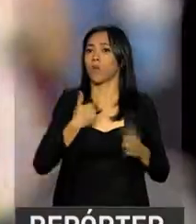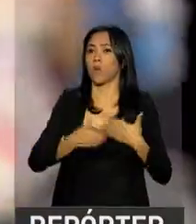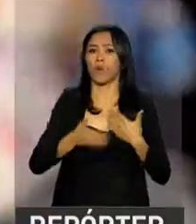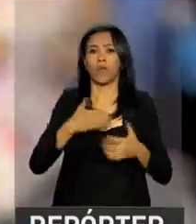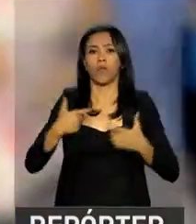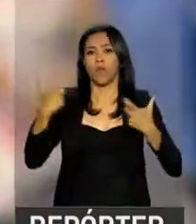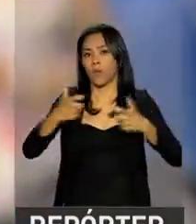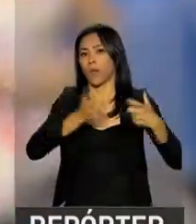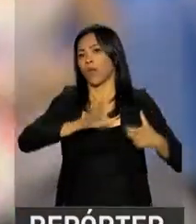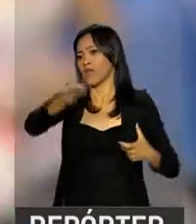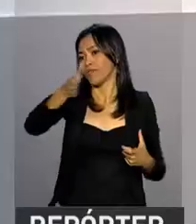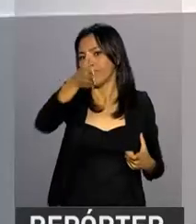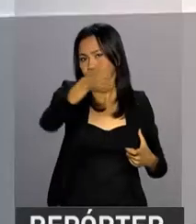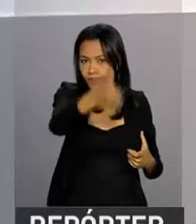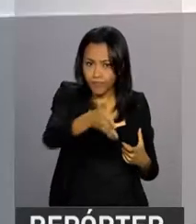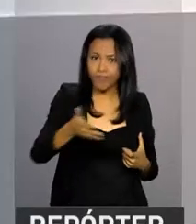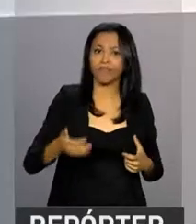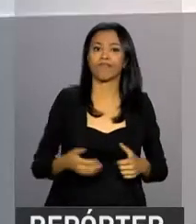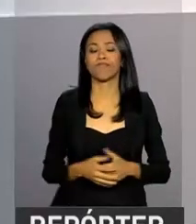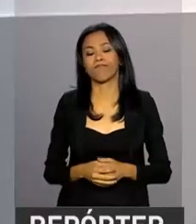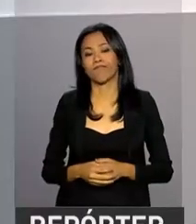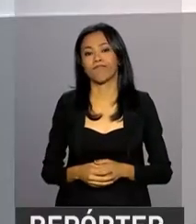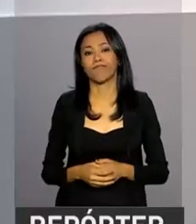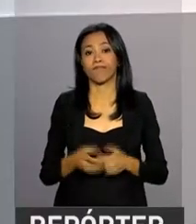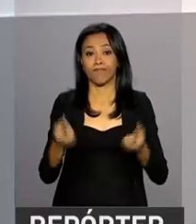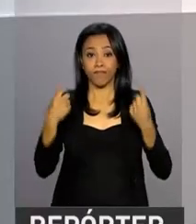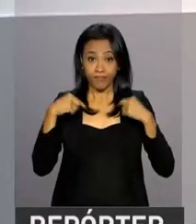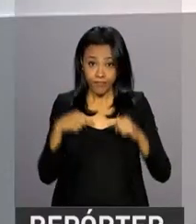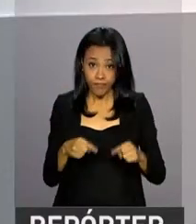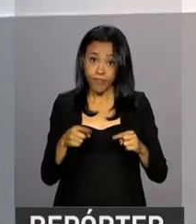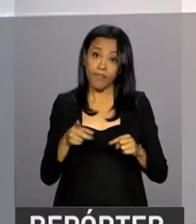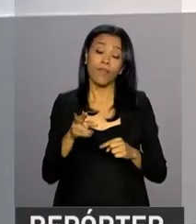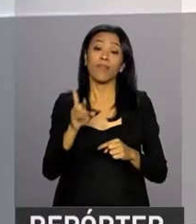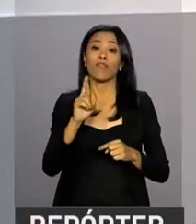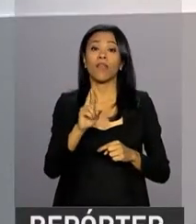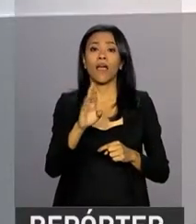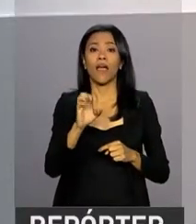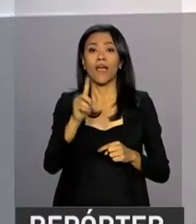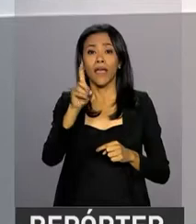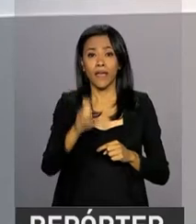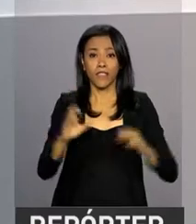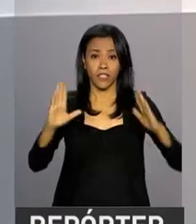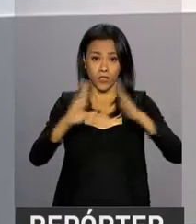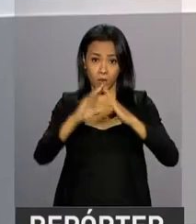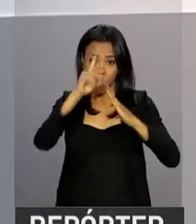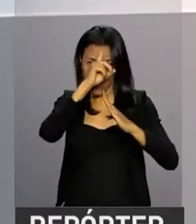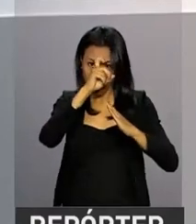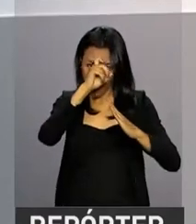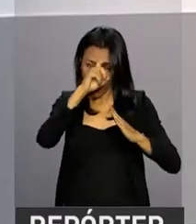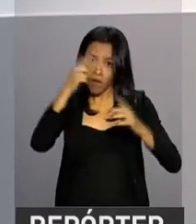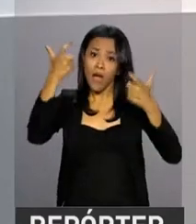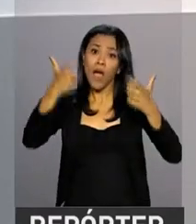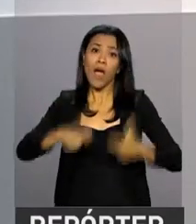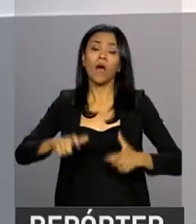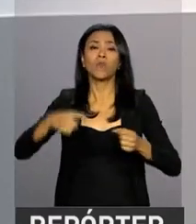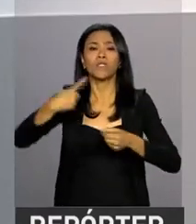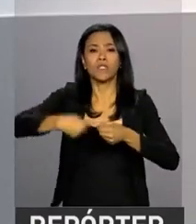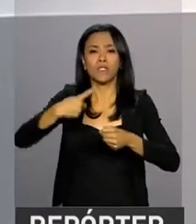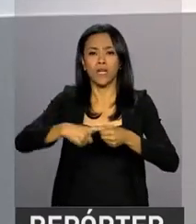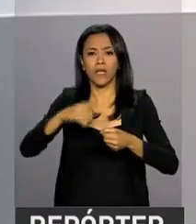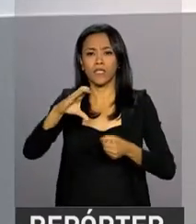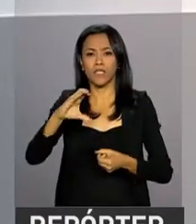mobilizamos a rede de atenção às urgências do hospital nossa senhora do rocio em campo largo no paraná